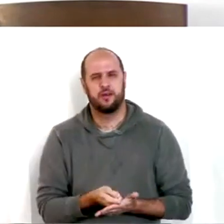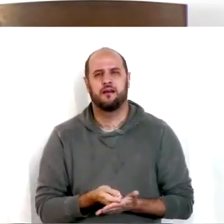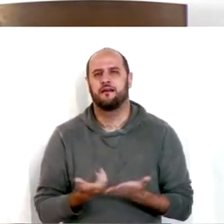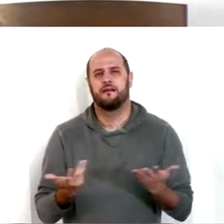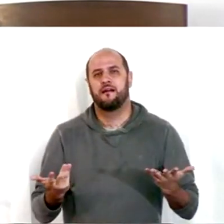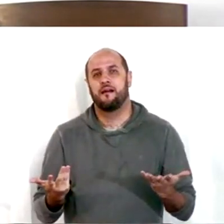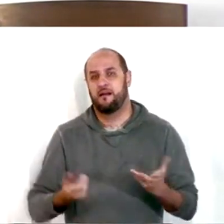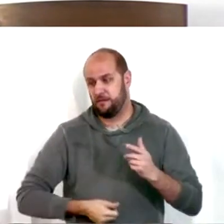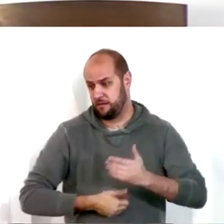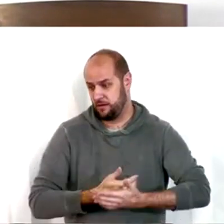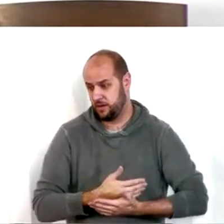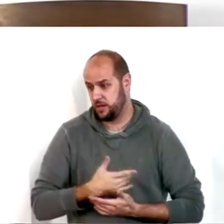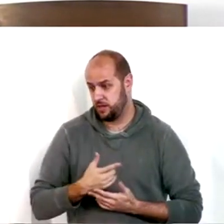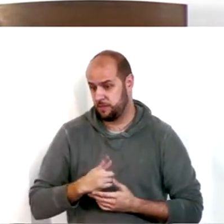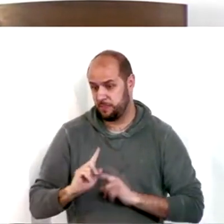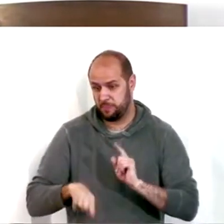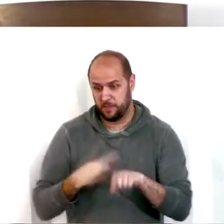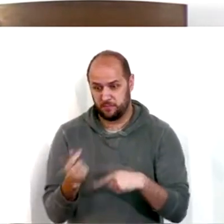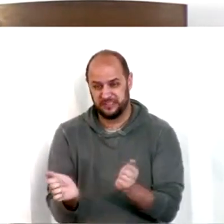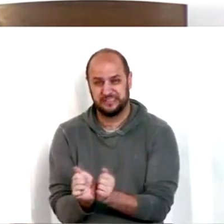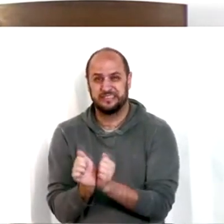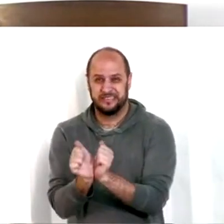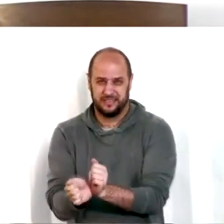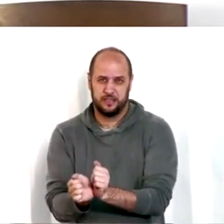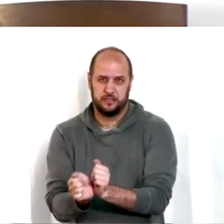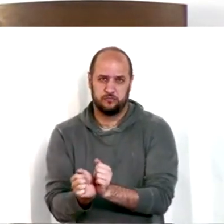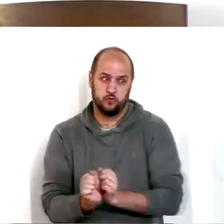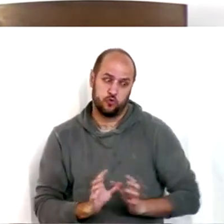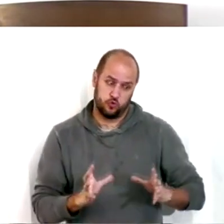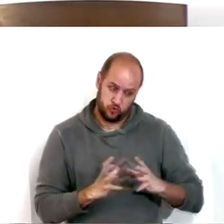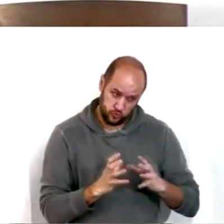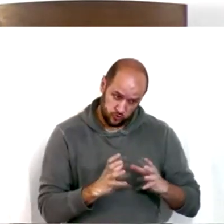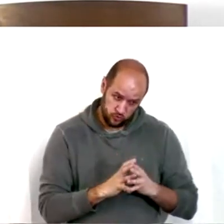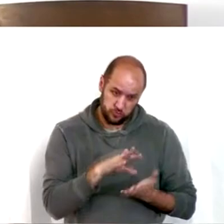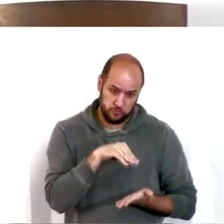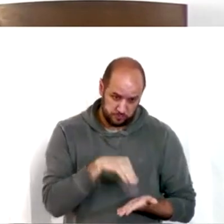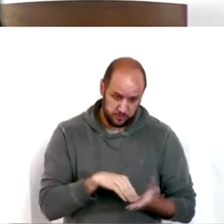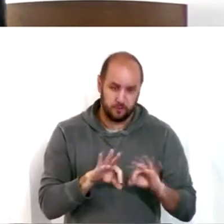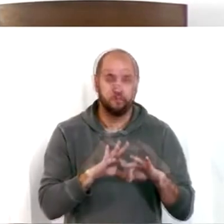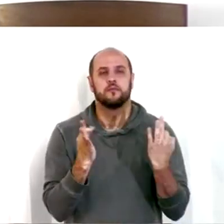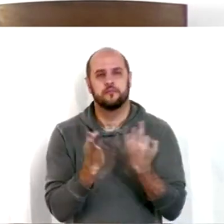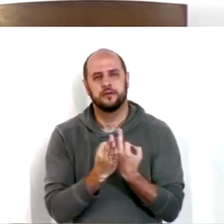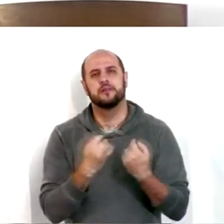se tornassem escravos, os membros da família